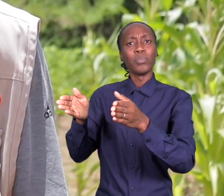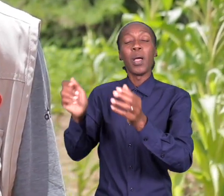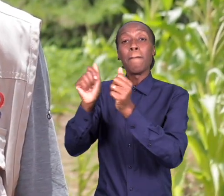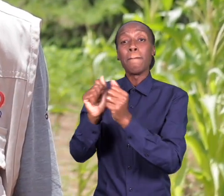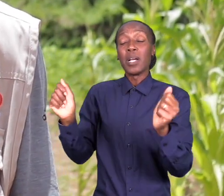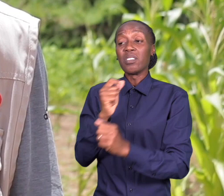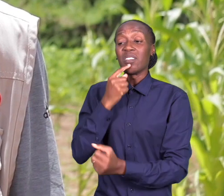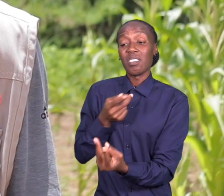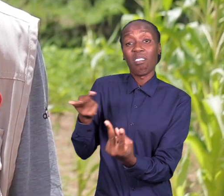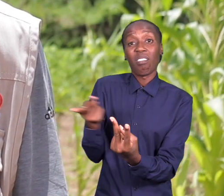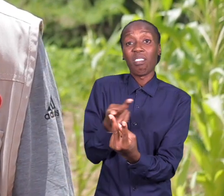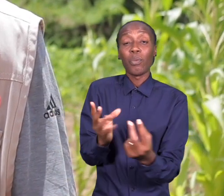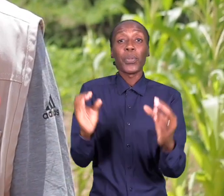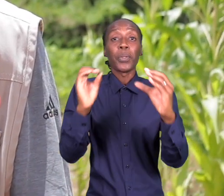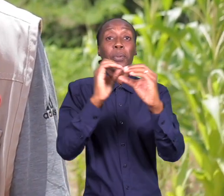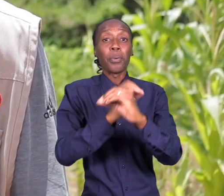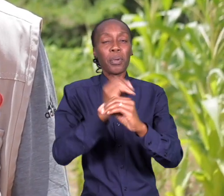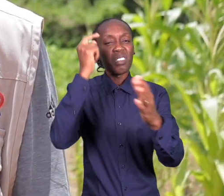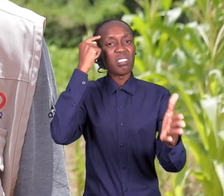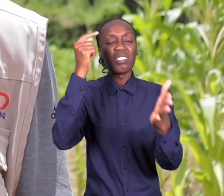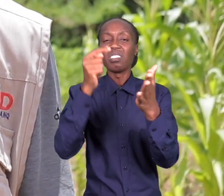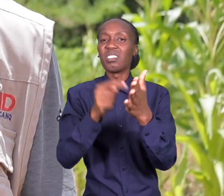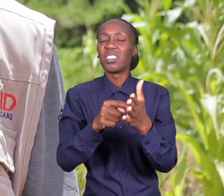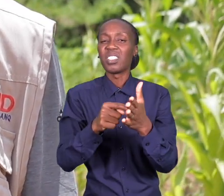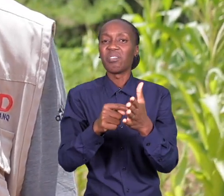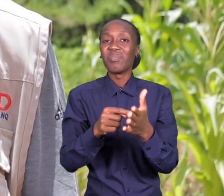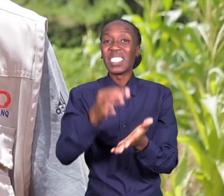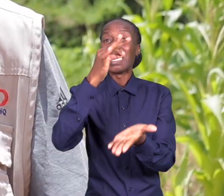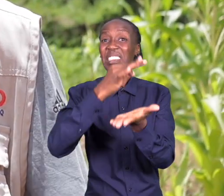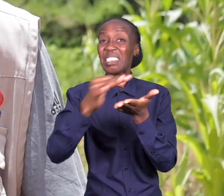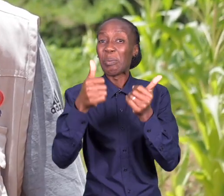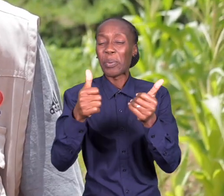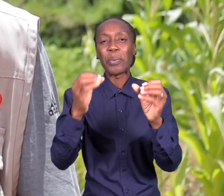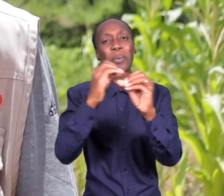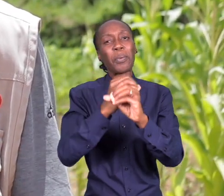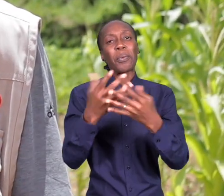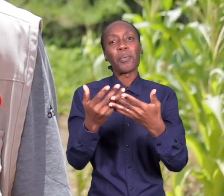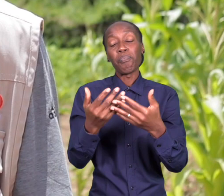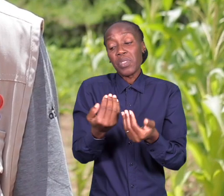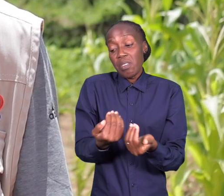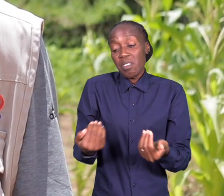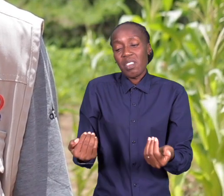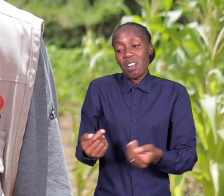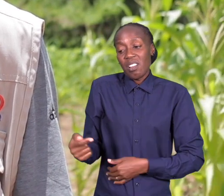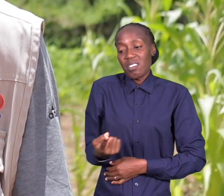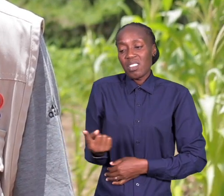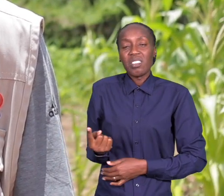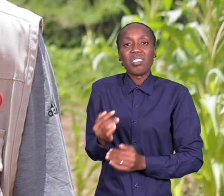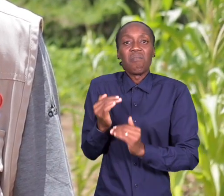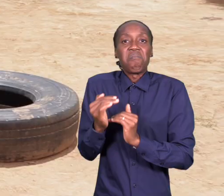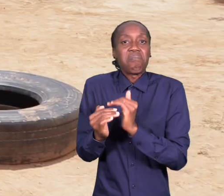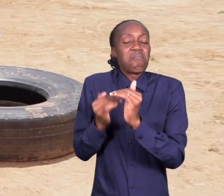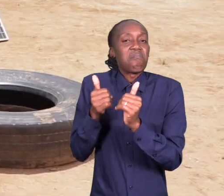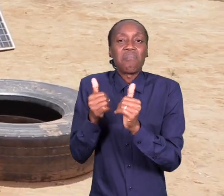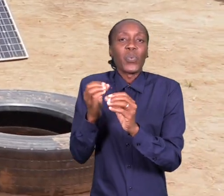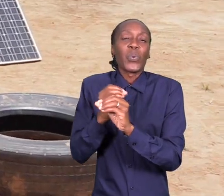porque sem esses instrumentos a nutrição já não está no lugar e as crianças já